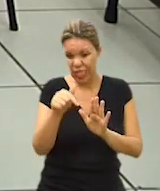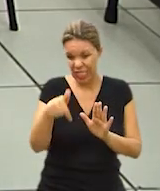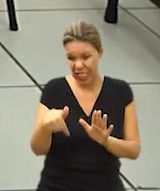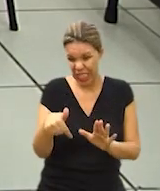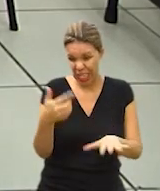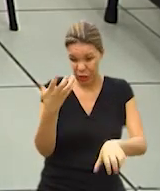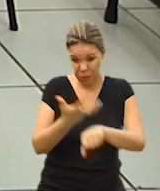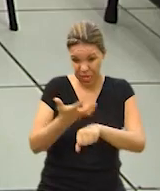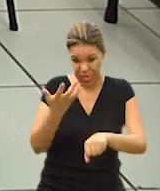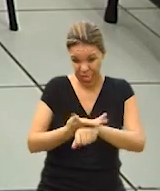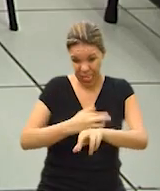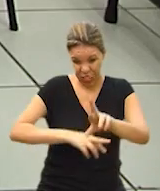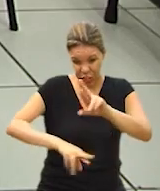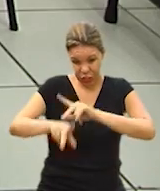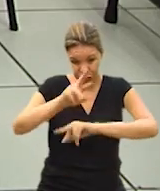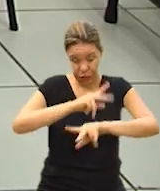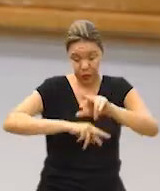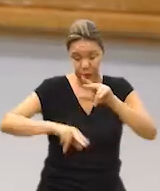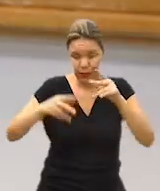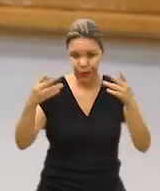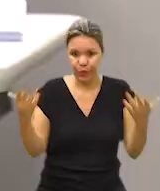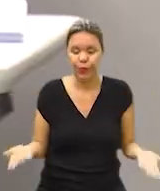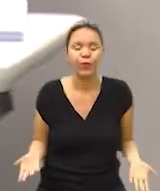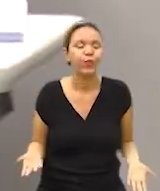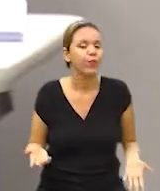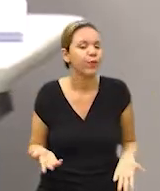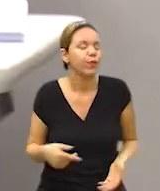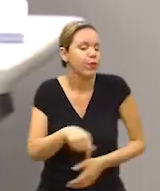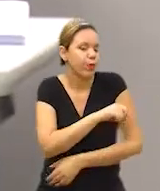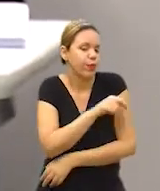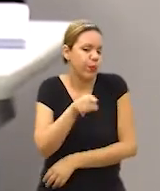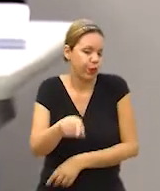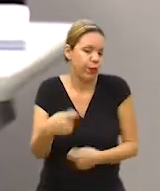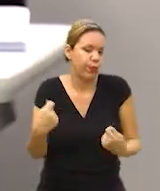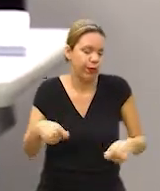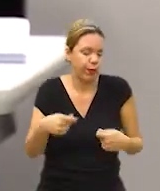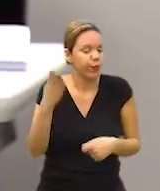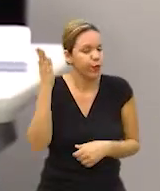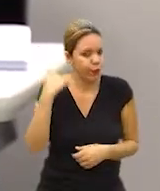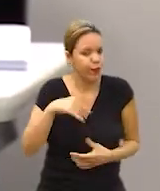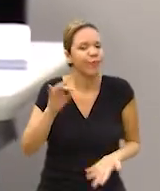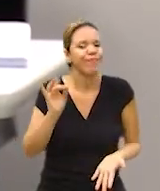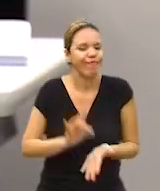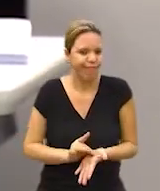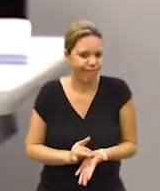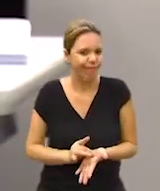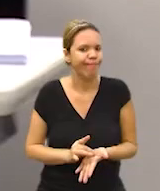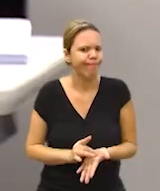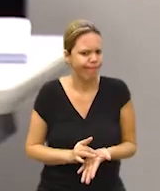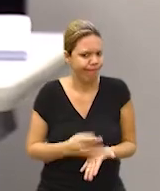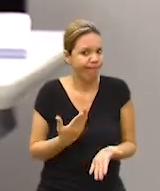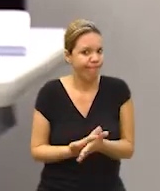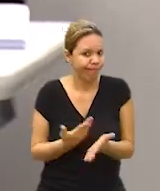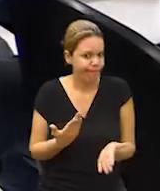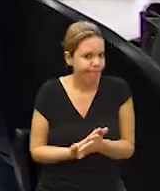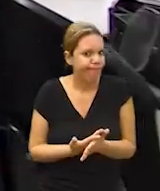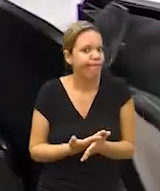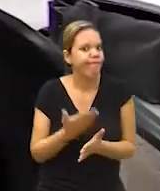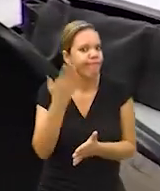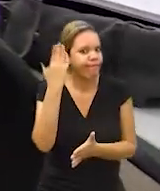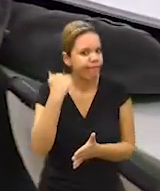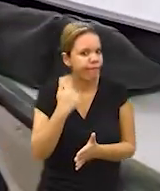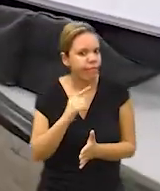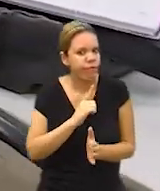matérias diferentes. Então, assim, o aluno ele precisa saber exatamente o que ele vai estudar, ele precisa ter